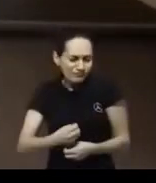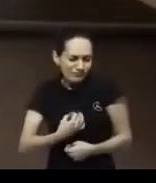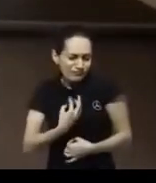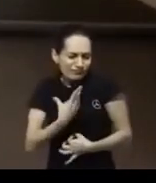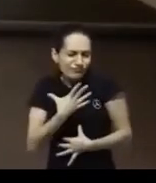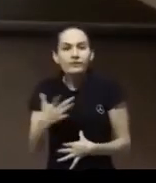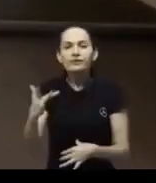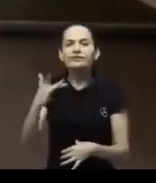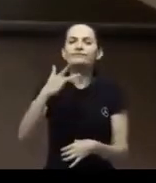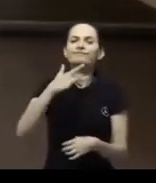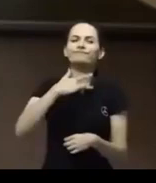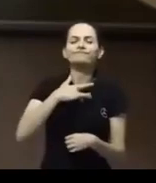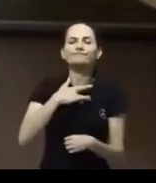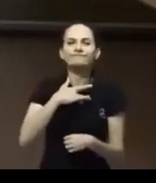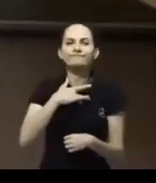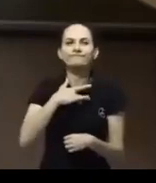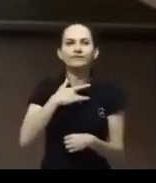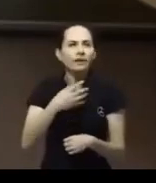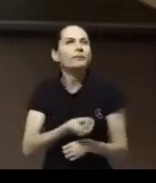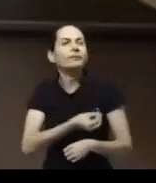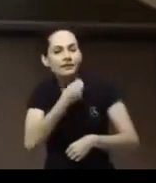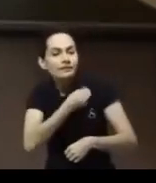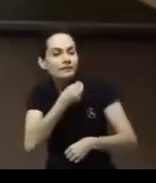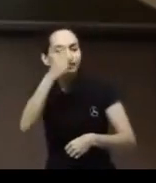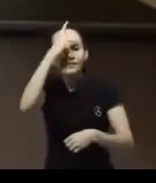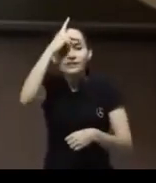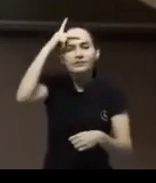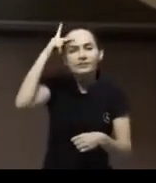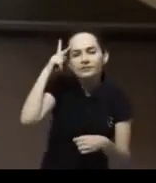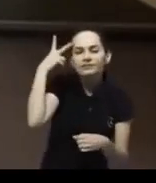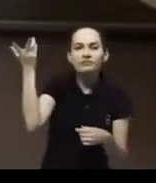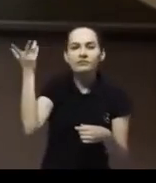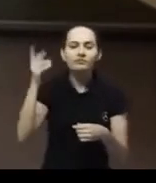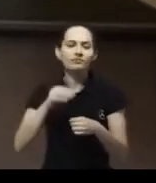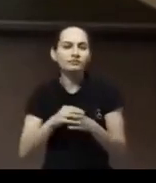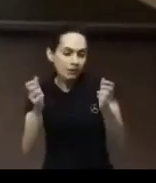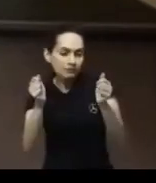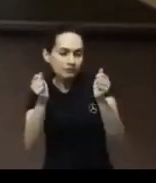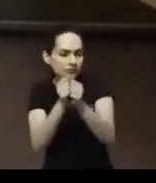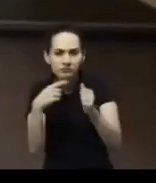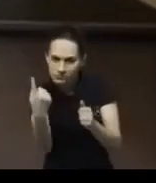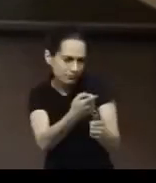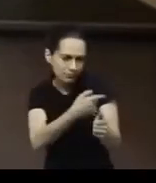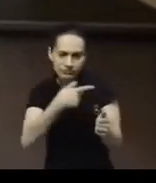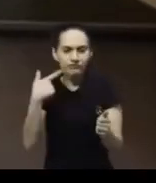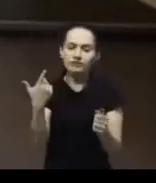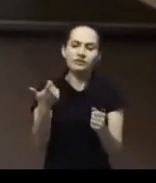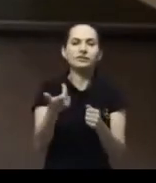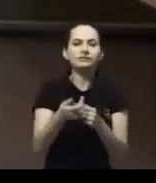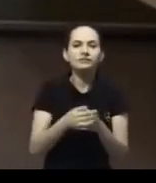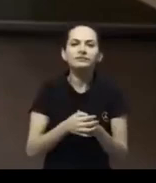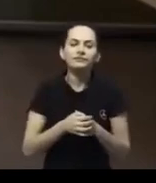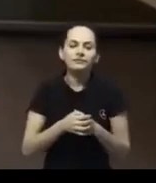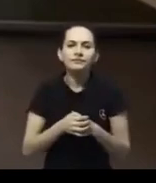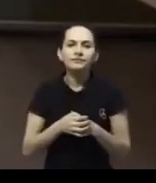e a paixão pela vida, pelas pessoas que estão à sua